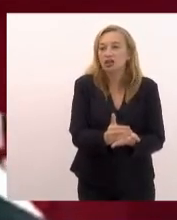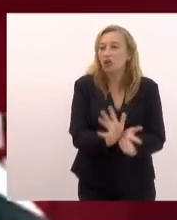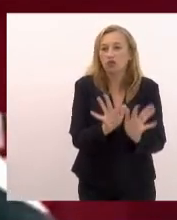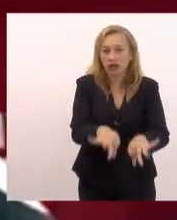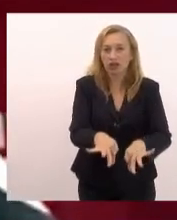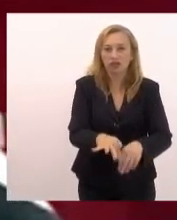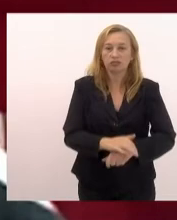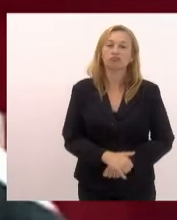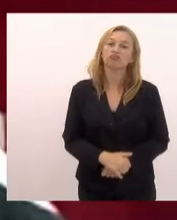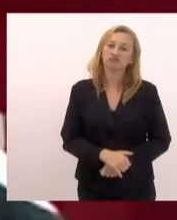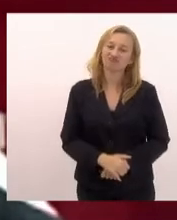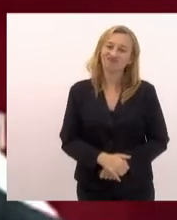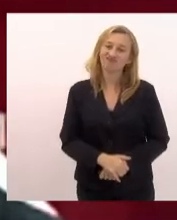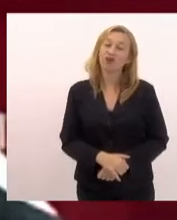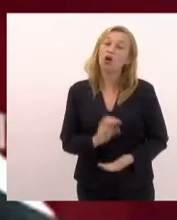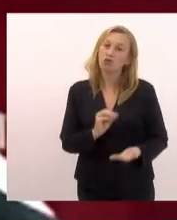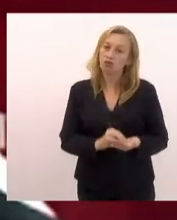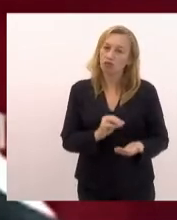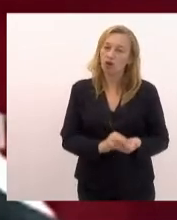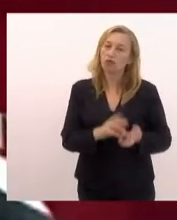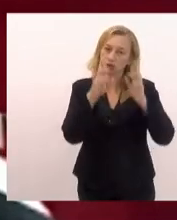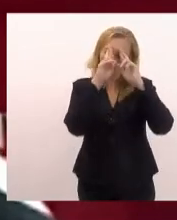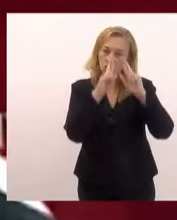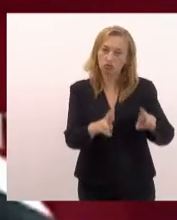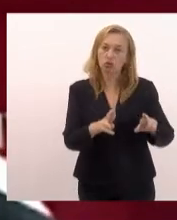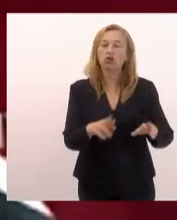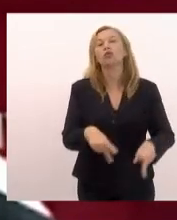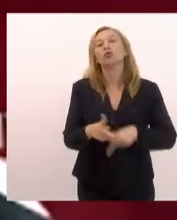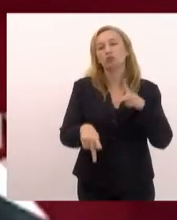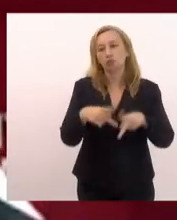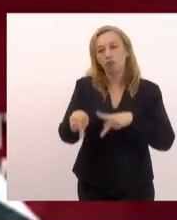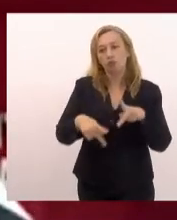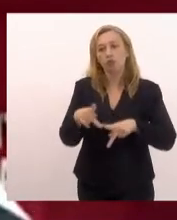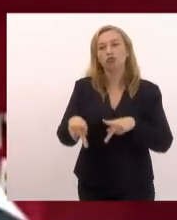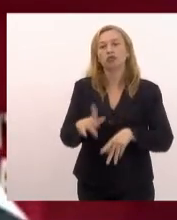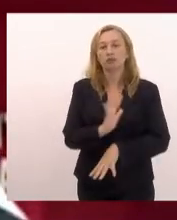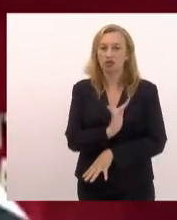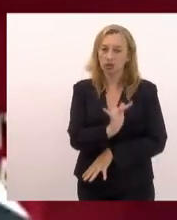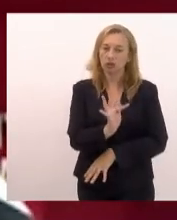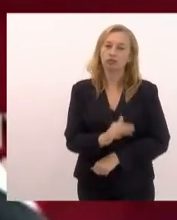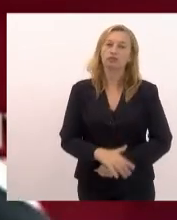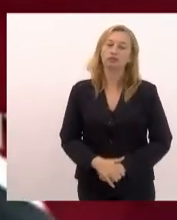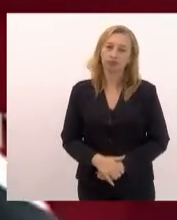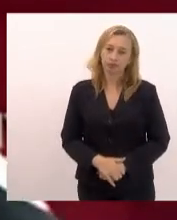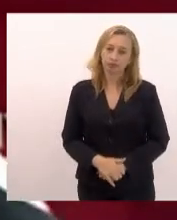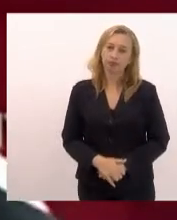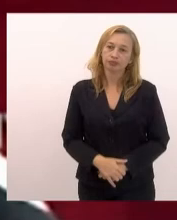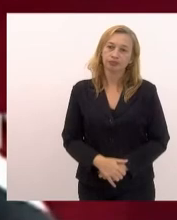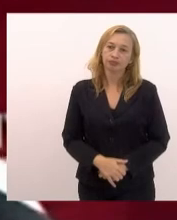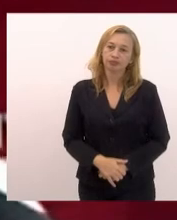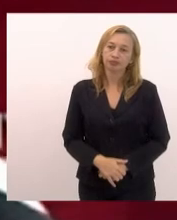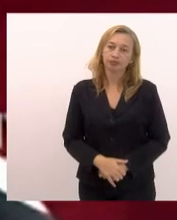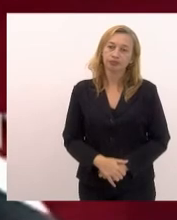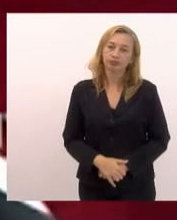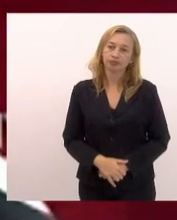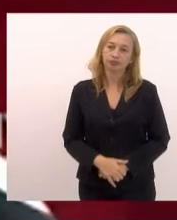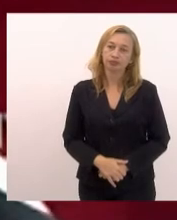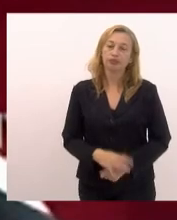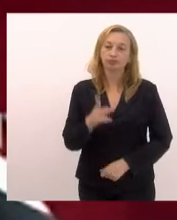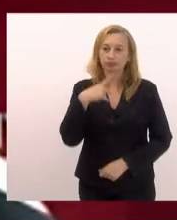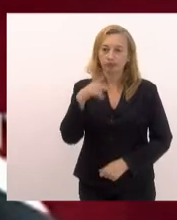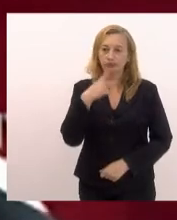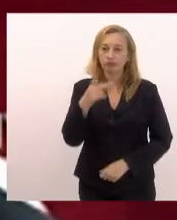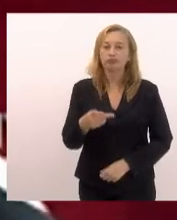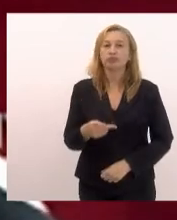um profundo desrespeito com a população da Baixada Fluminense. Ainda falando sobre